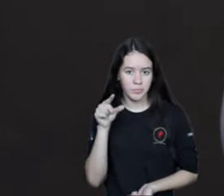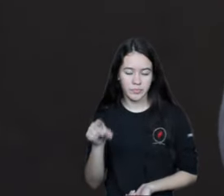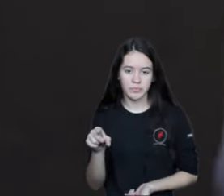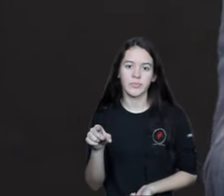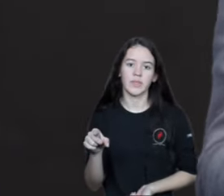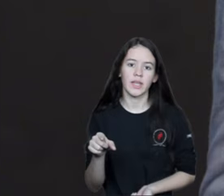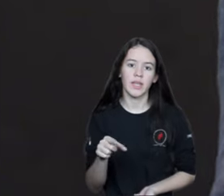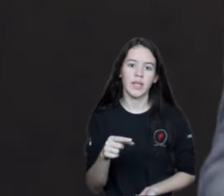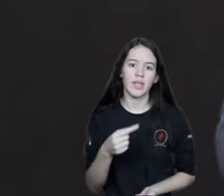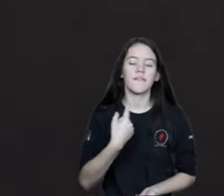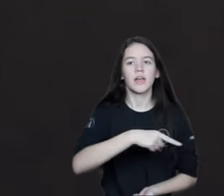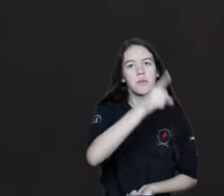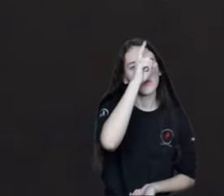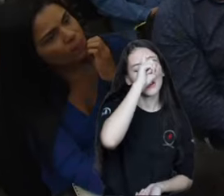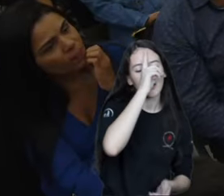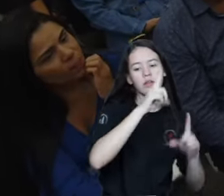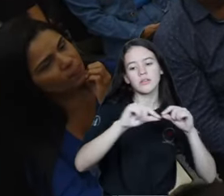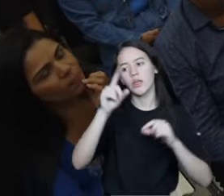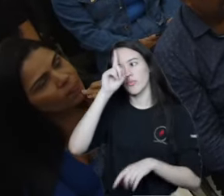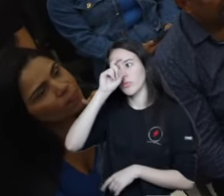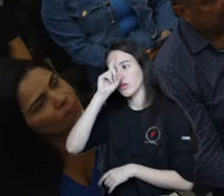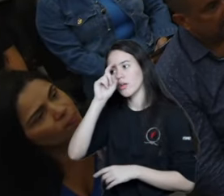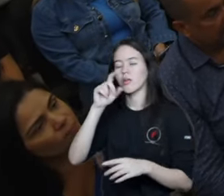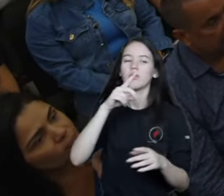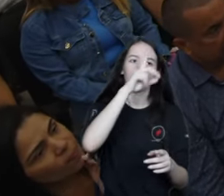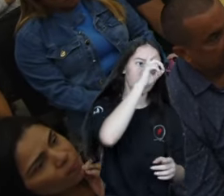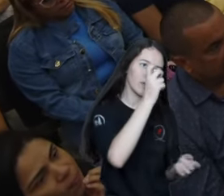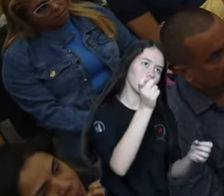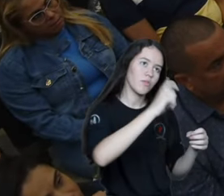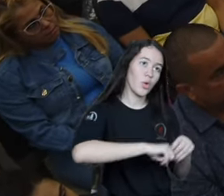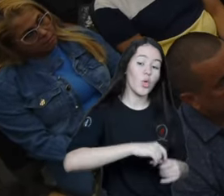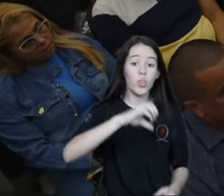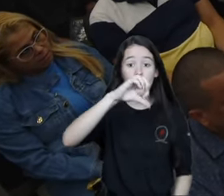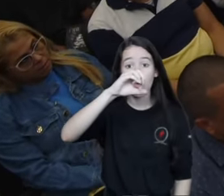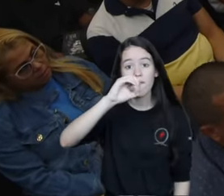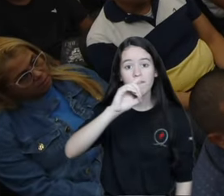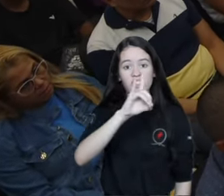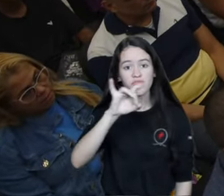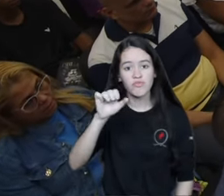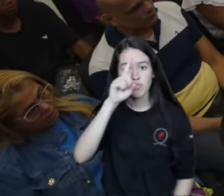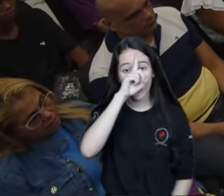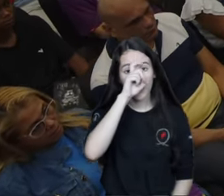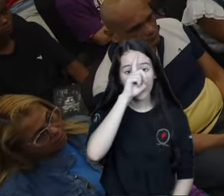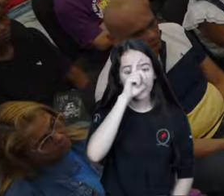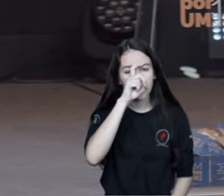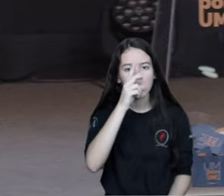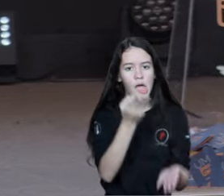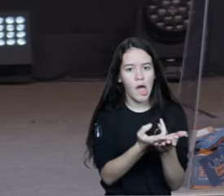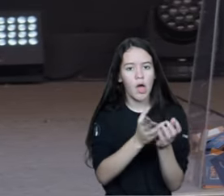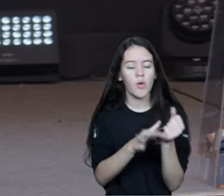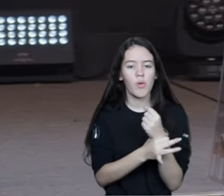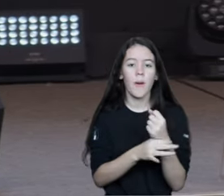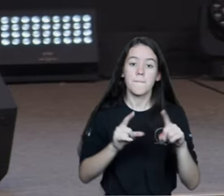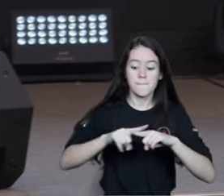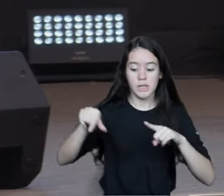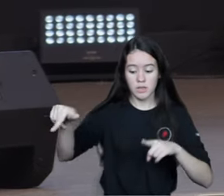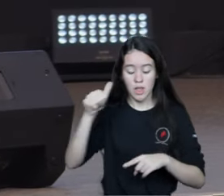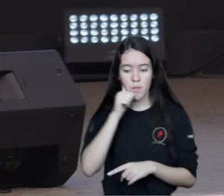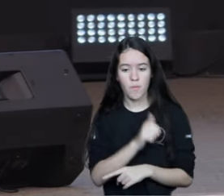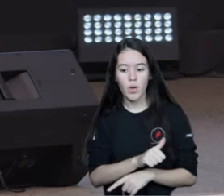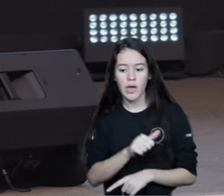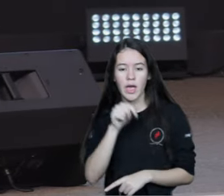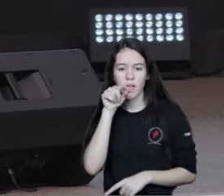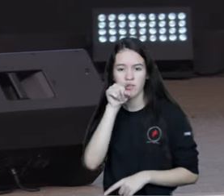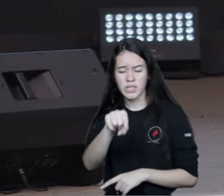vai para o hospital sai do hospital interno Hospital chegou a ficar 90 dias internada no hospital mas essa mulher você não